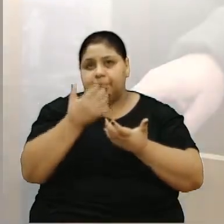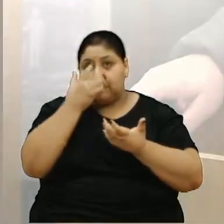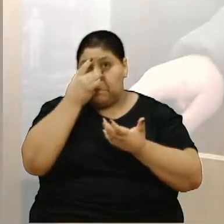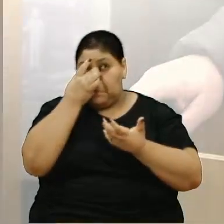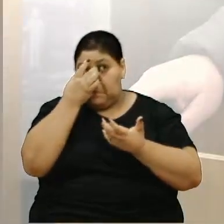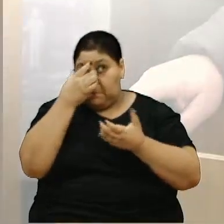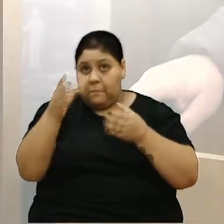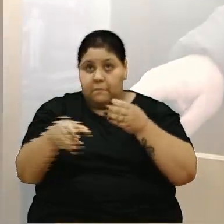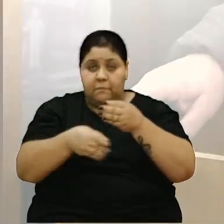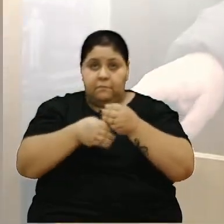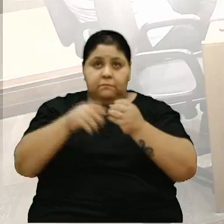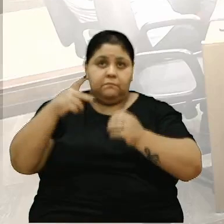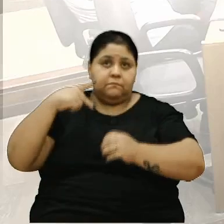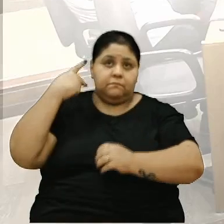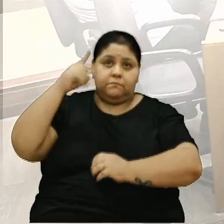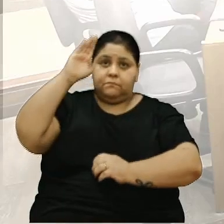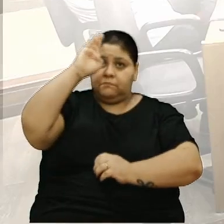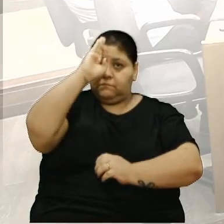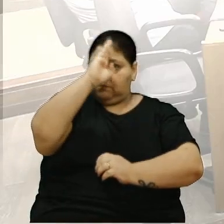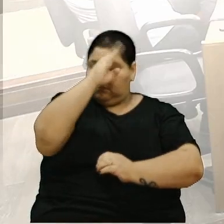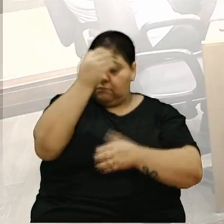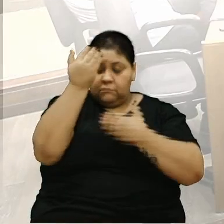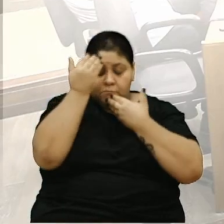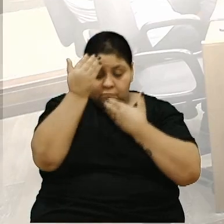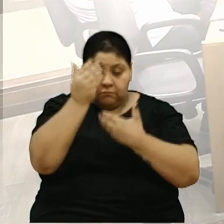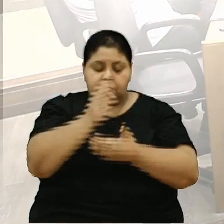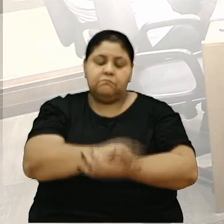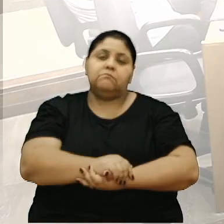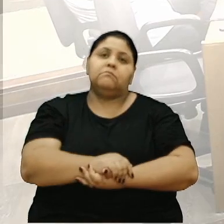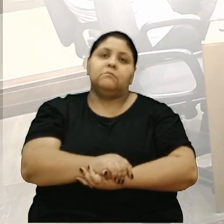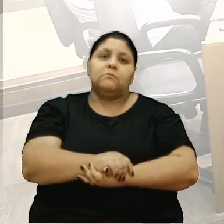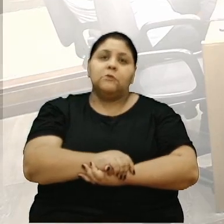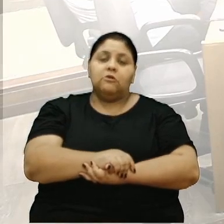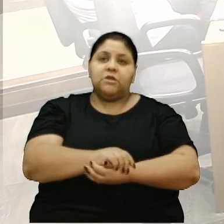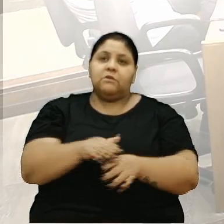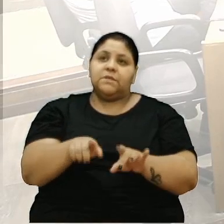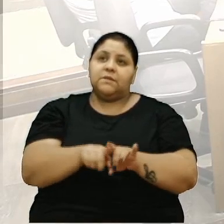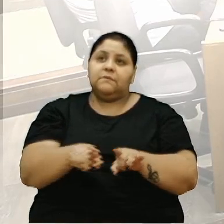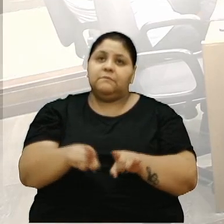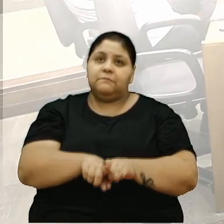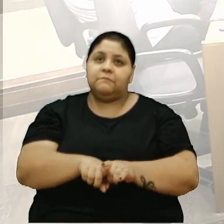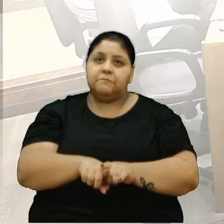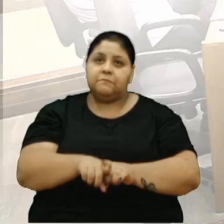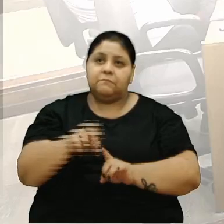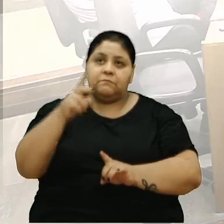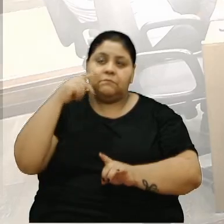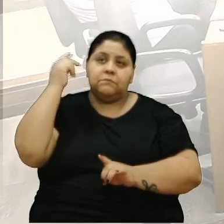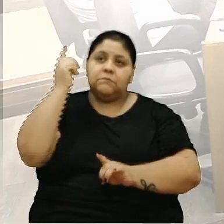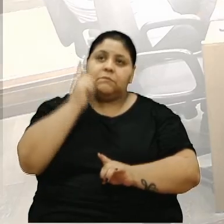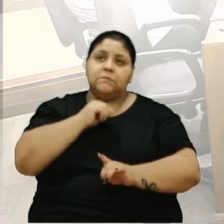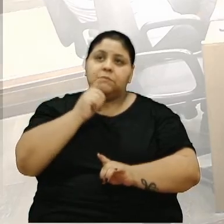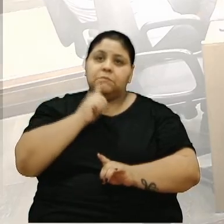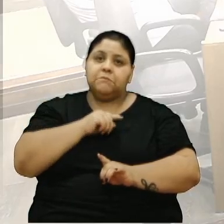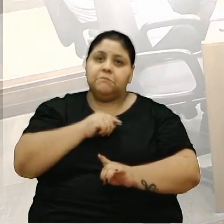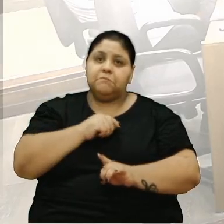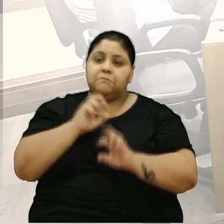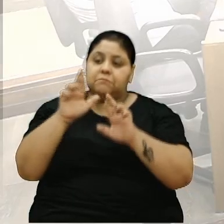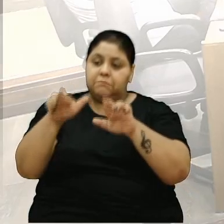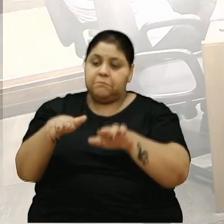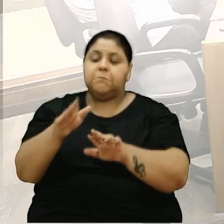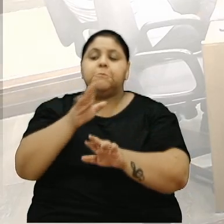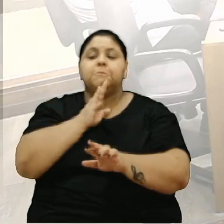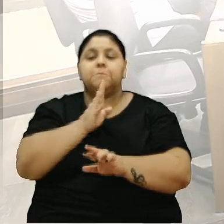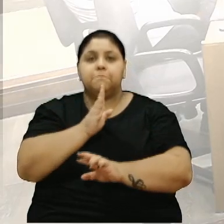vereador Bressan. Obrigado, vereador Renato. Vereador Renato, realmente... Foi bem lá na minha região, conheço bem